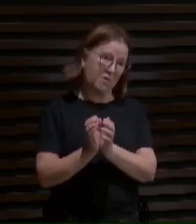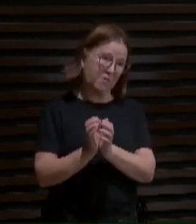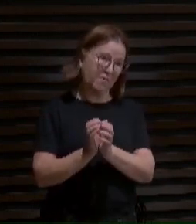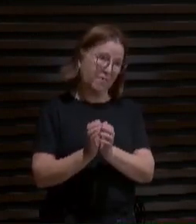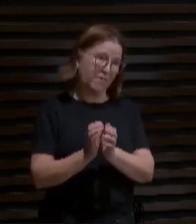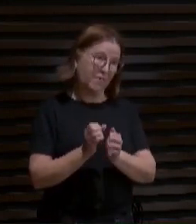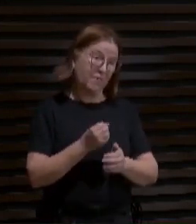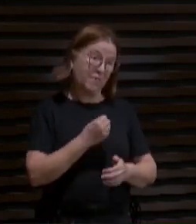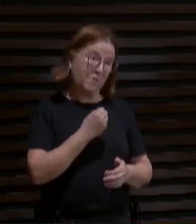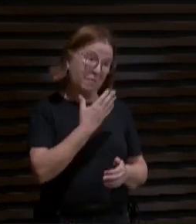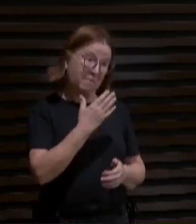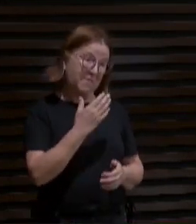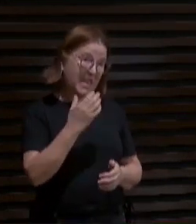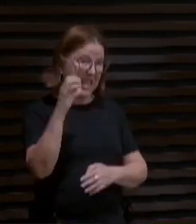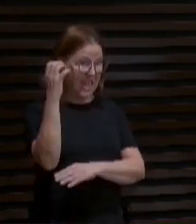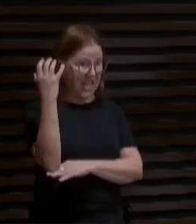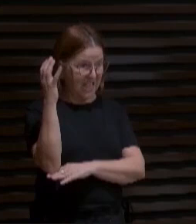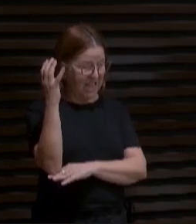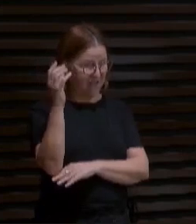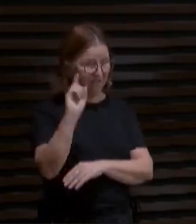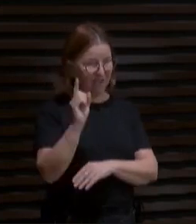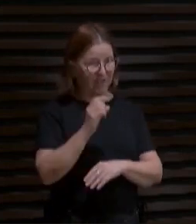da vida.